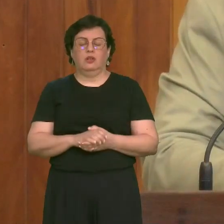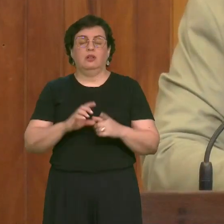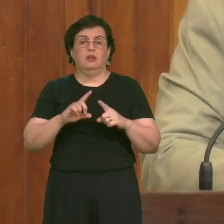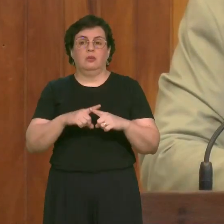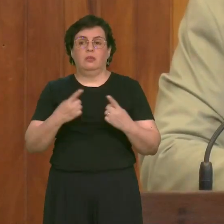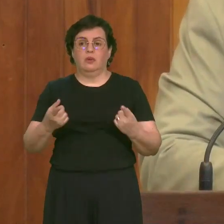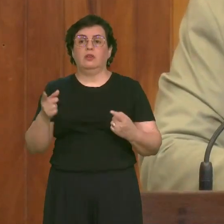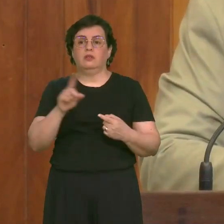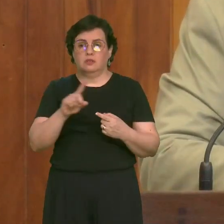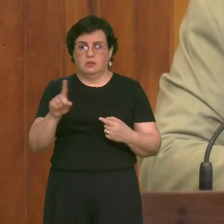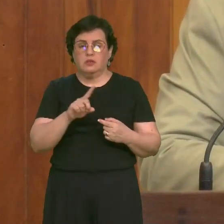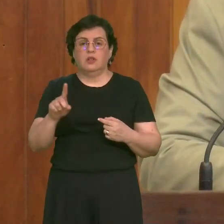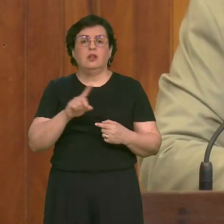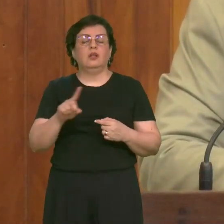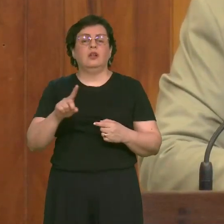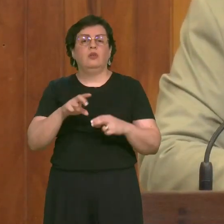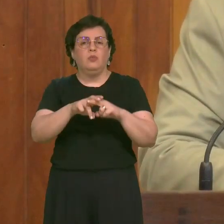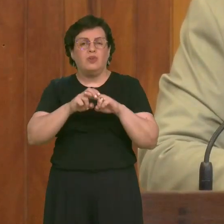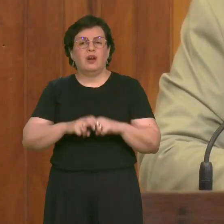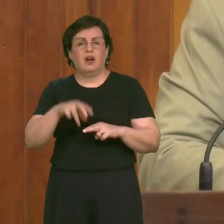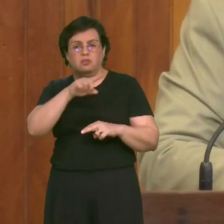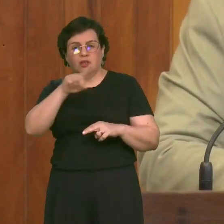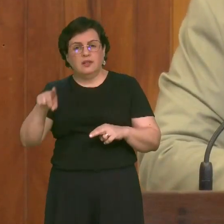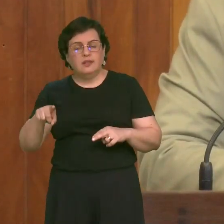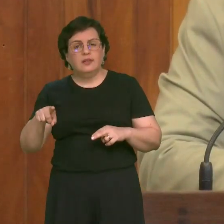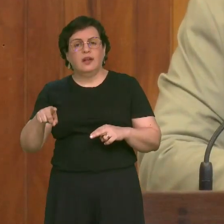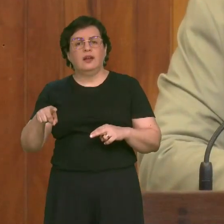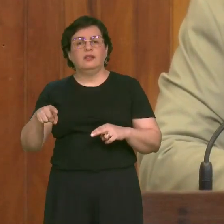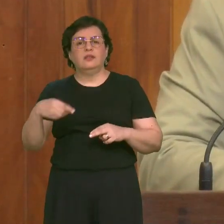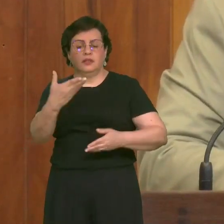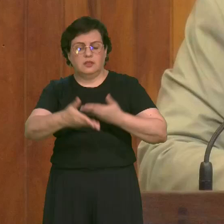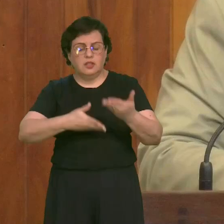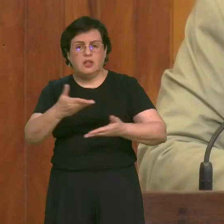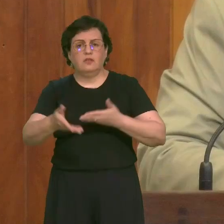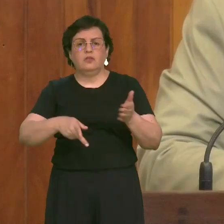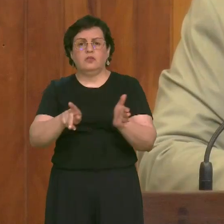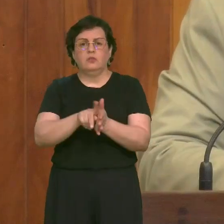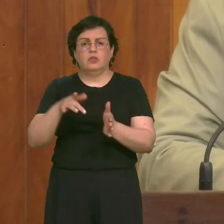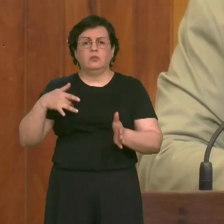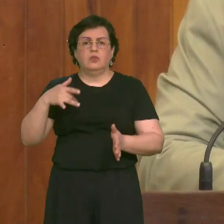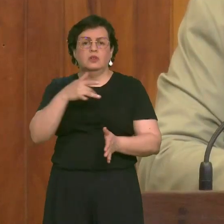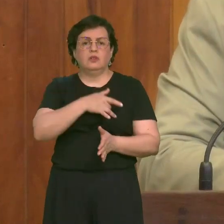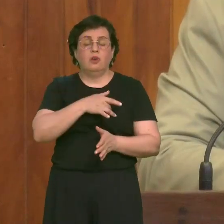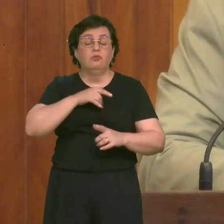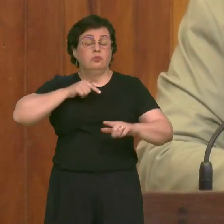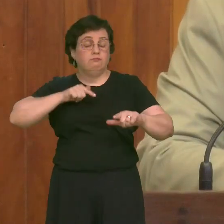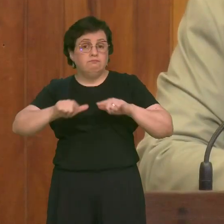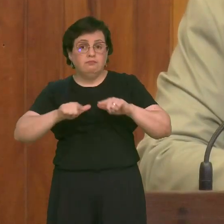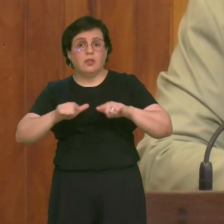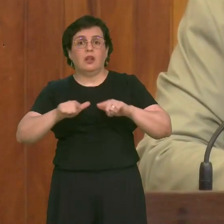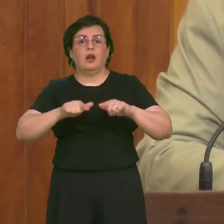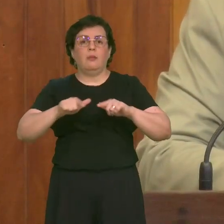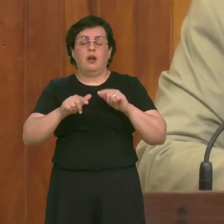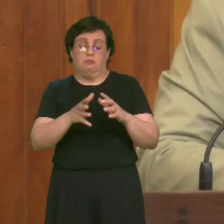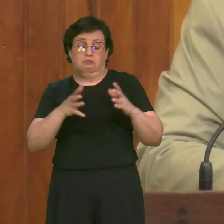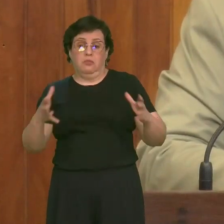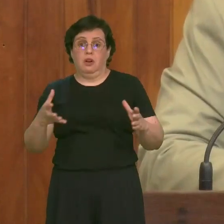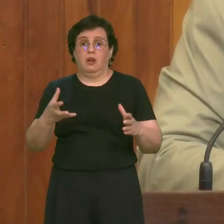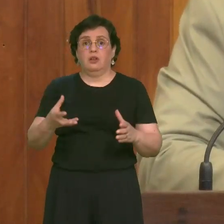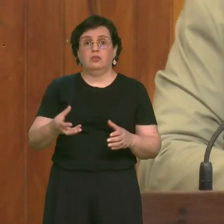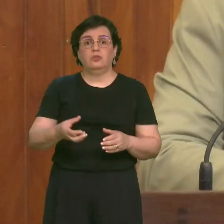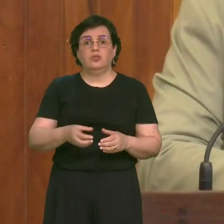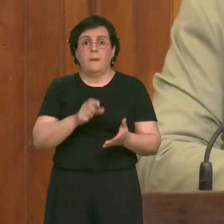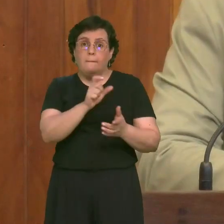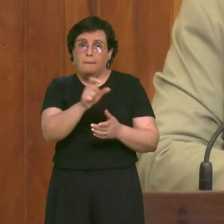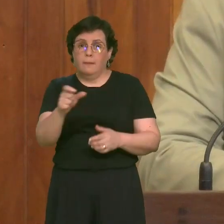valorosos servidores da saúde que dedicaram grande parte da sua vida